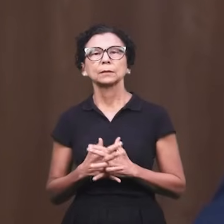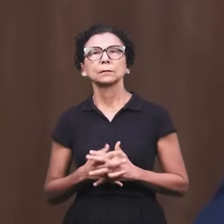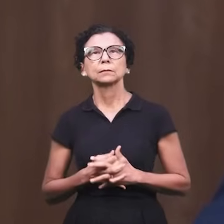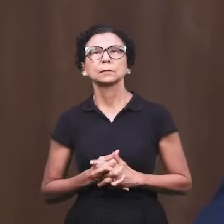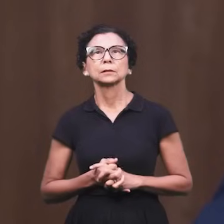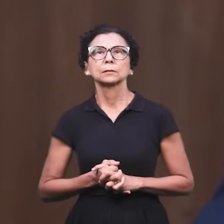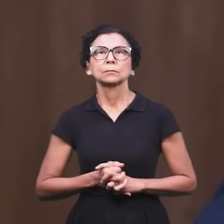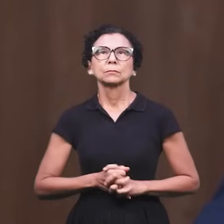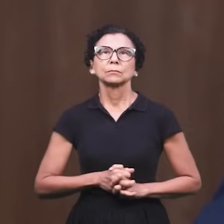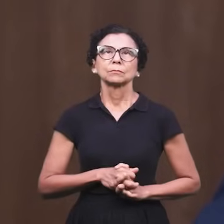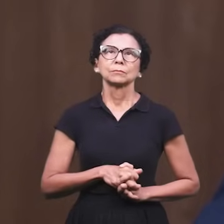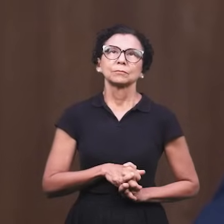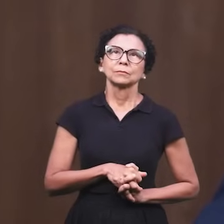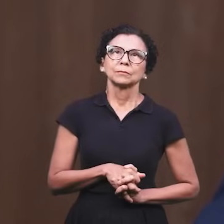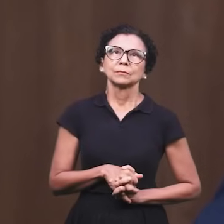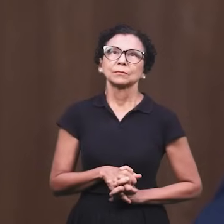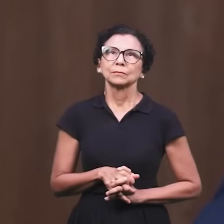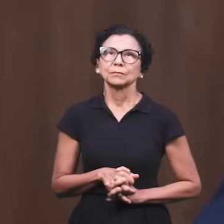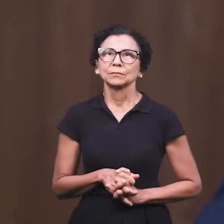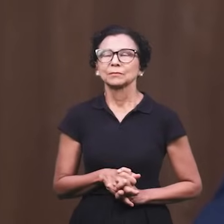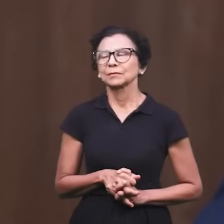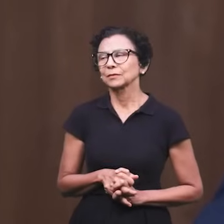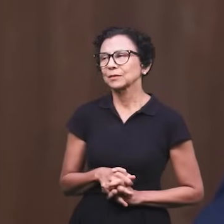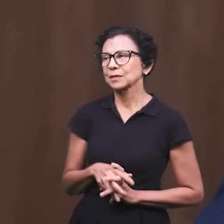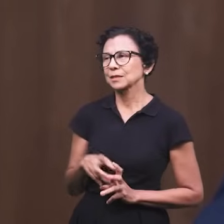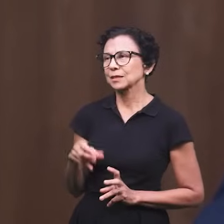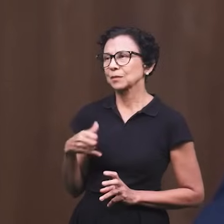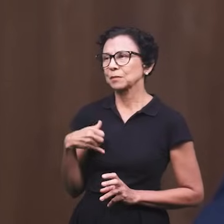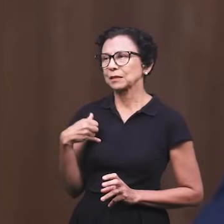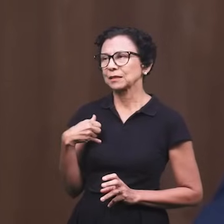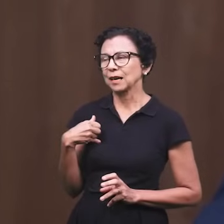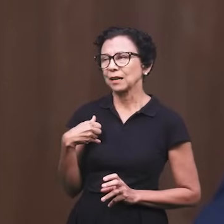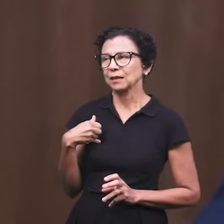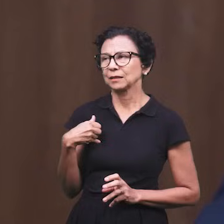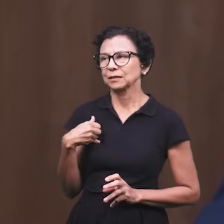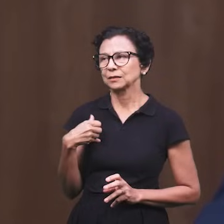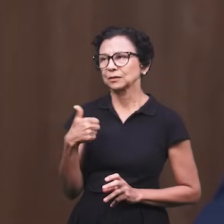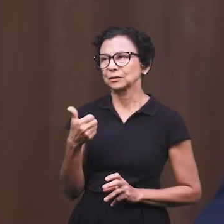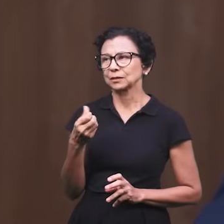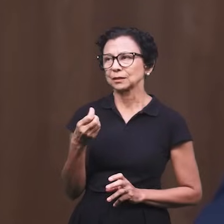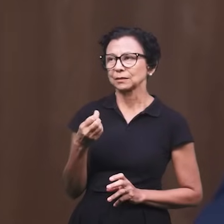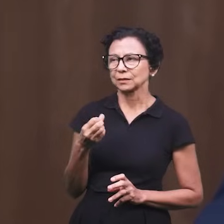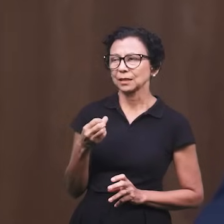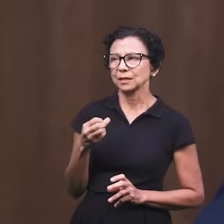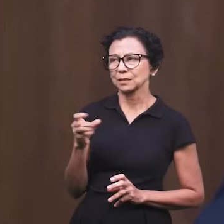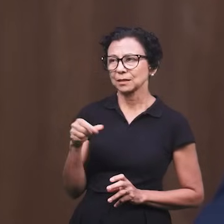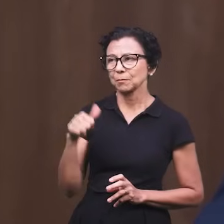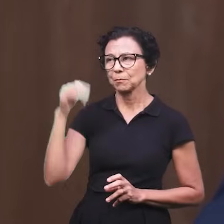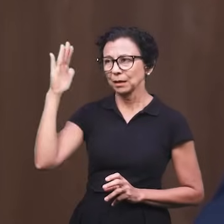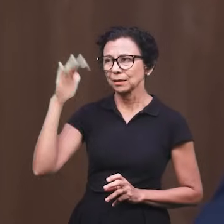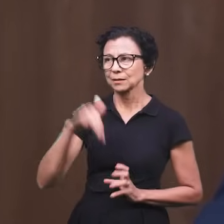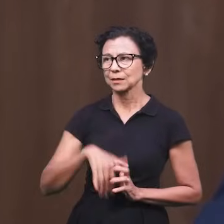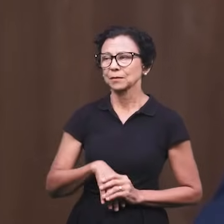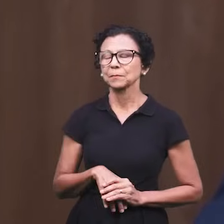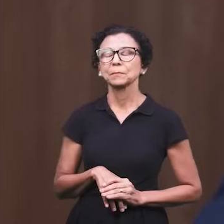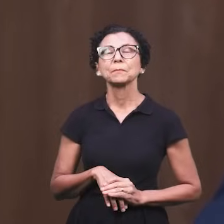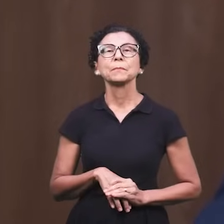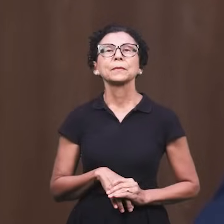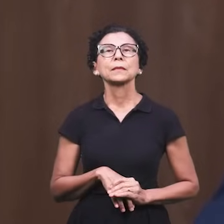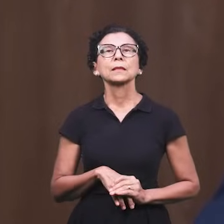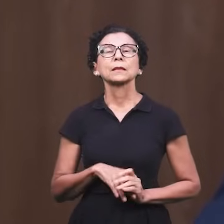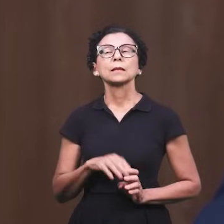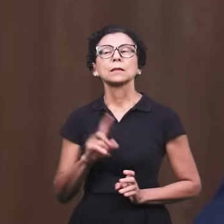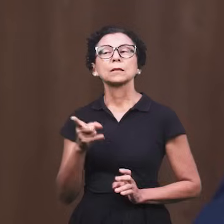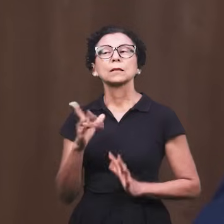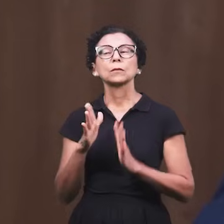tudo, já tem mais do que os 16 que eu tinha ou do que os 15 que minha esposa tinha. Mas você vai orar e dizer ao Senhor o